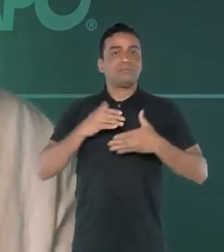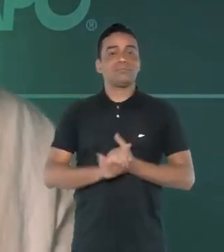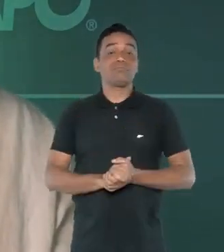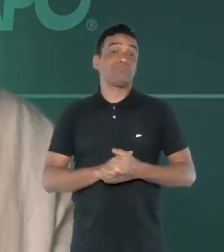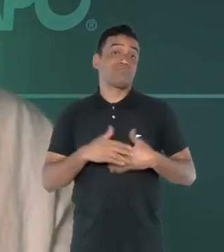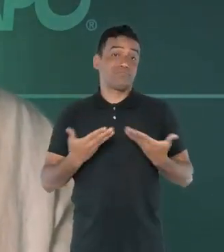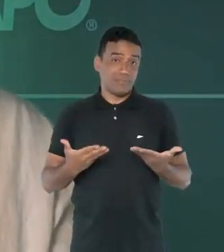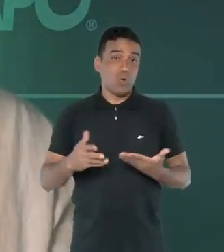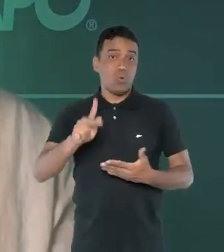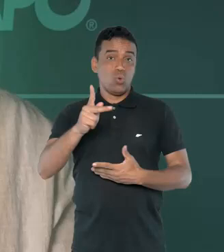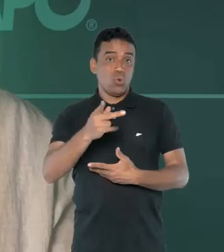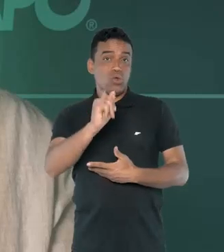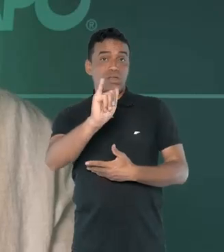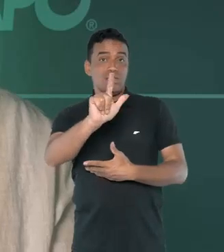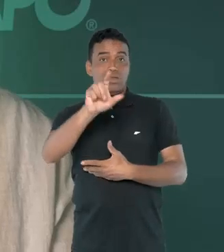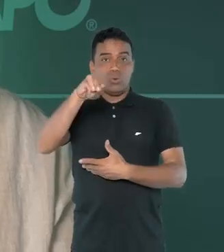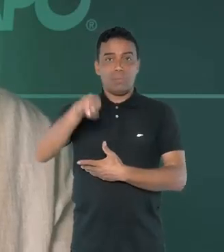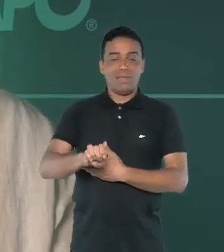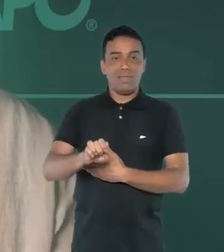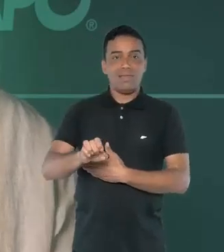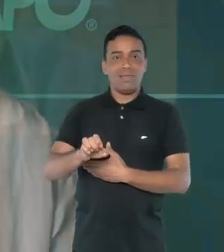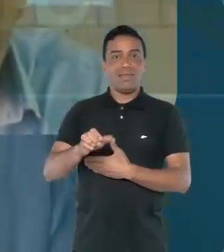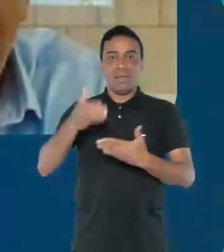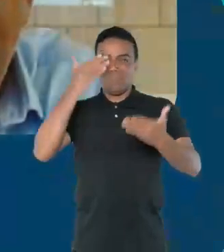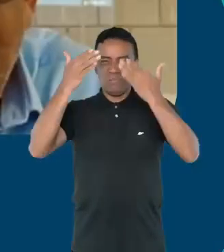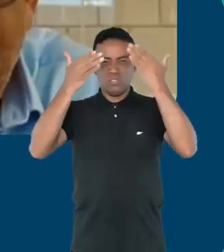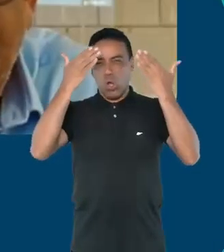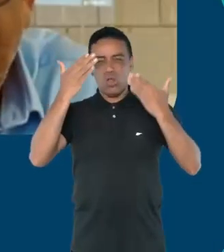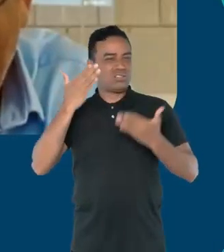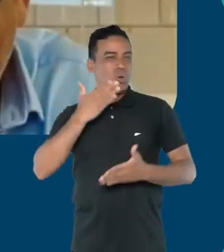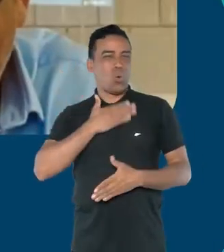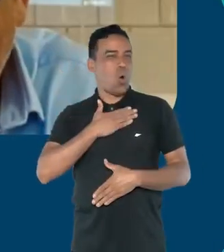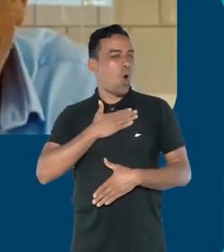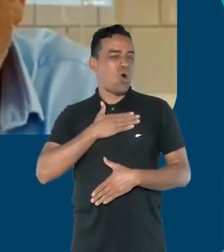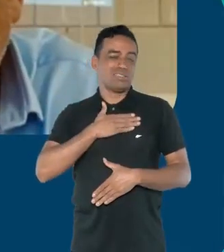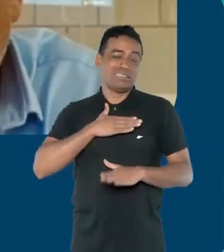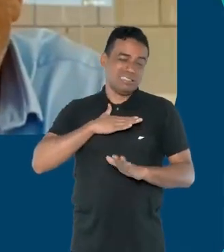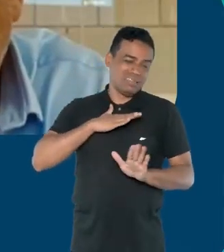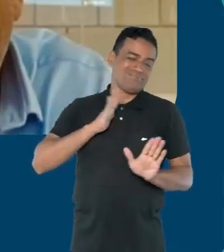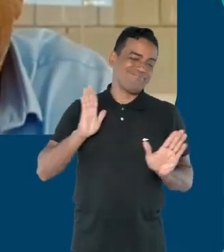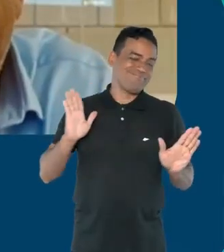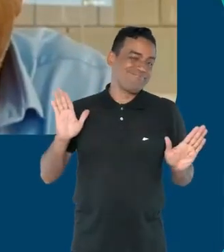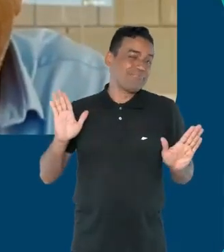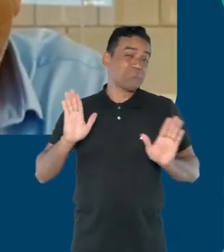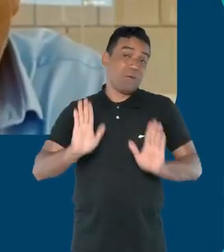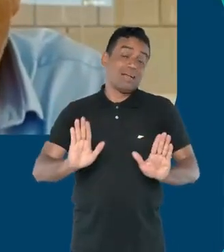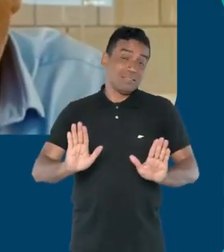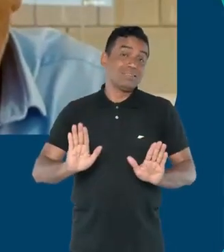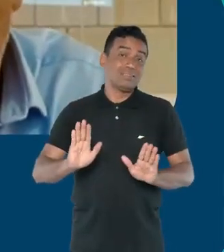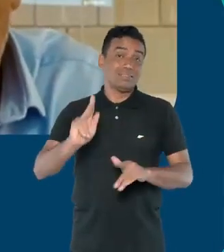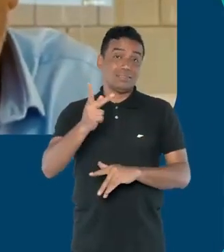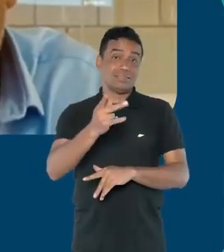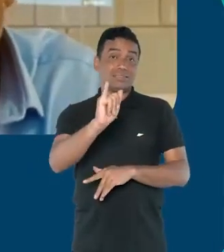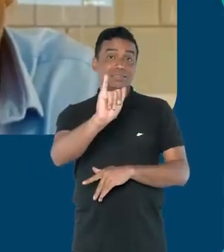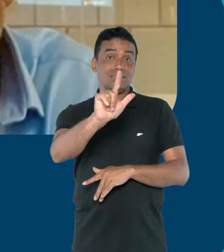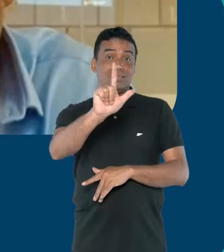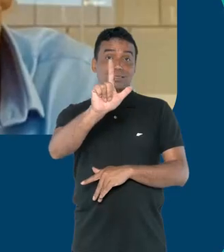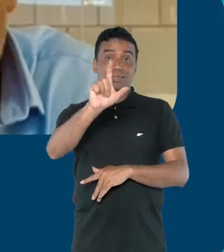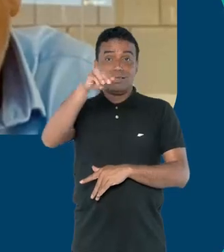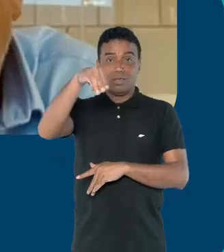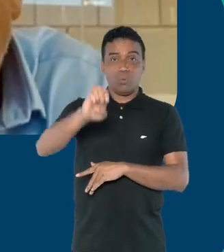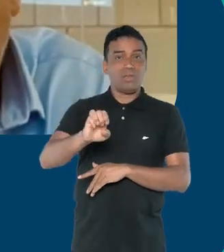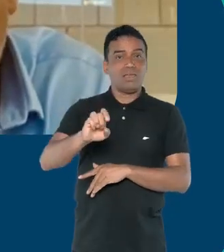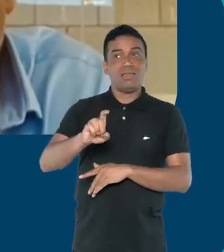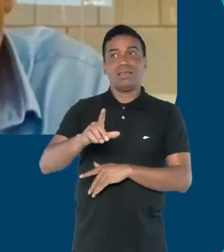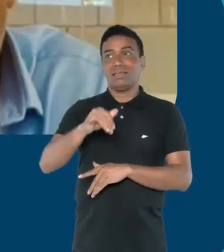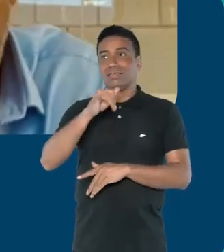Exatamente. O Hume, né? O Hume, os psicólogos não gostam, né, muito disso, mas para o Hume não existe